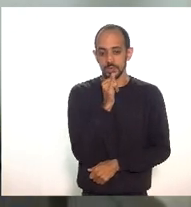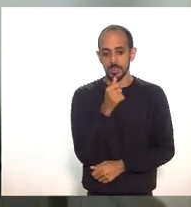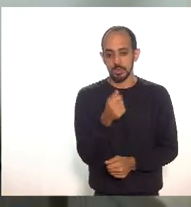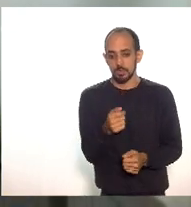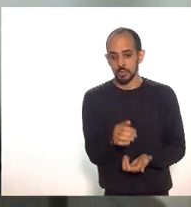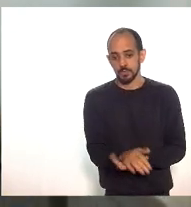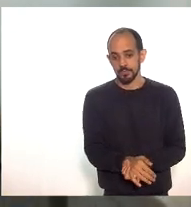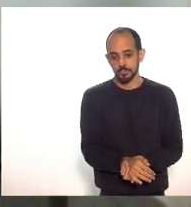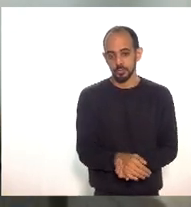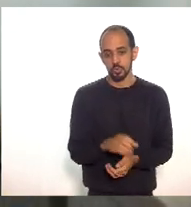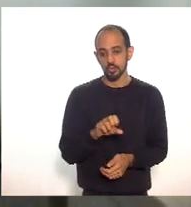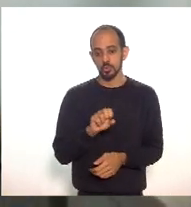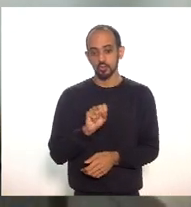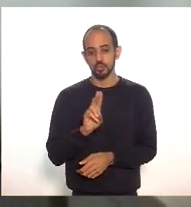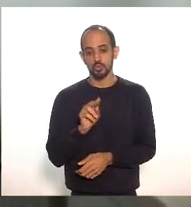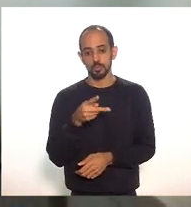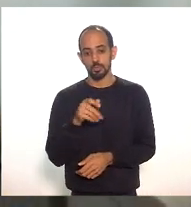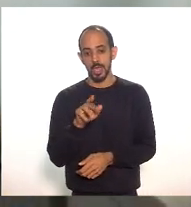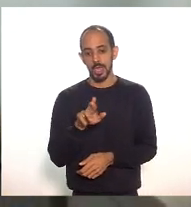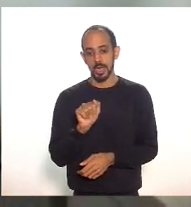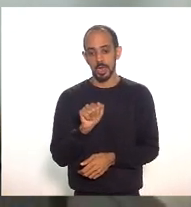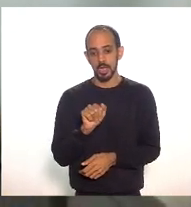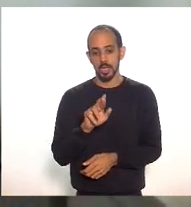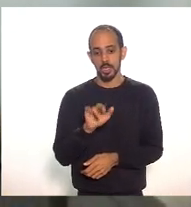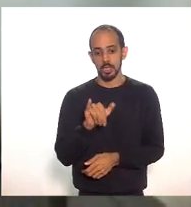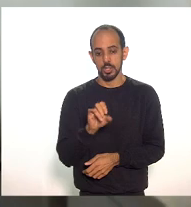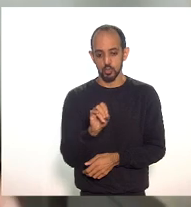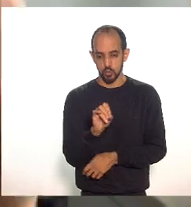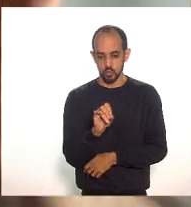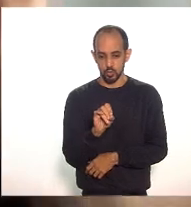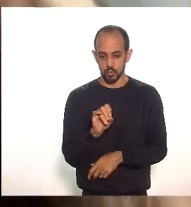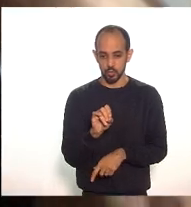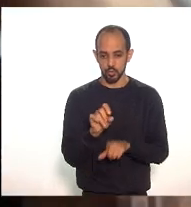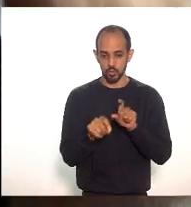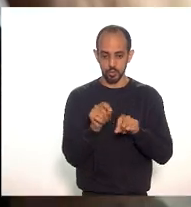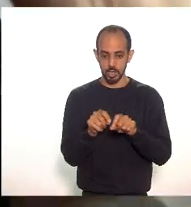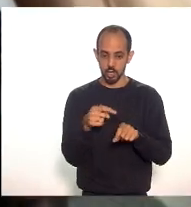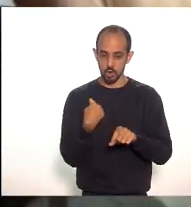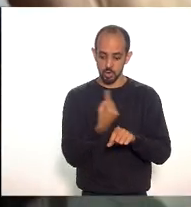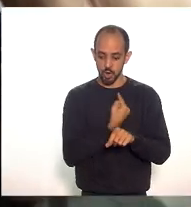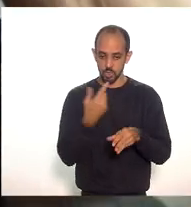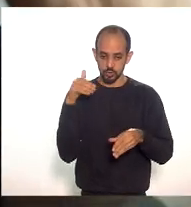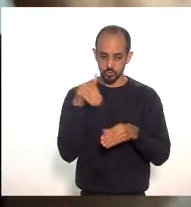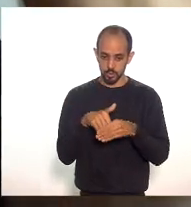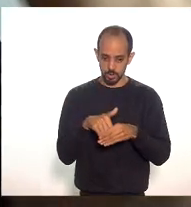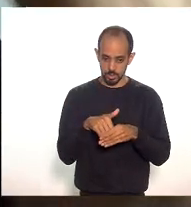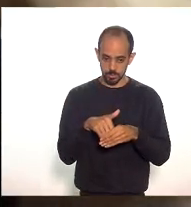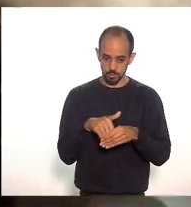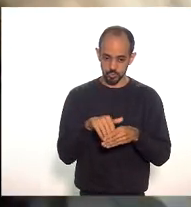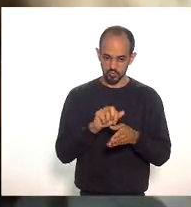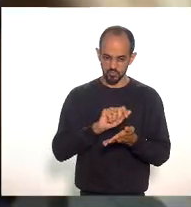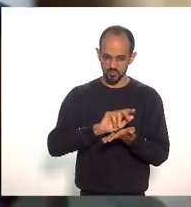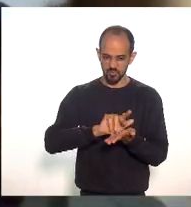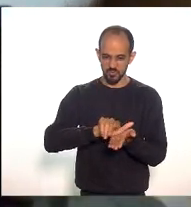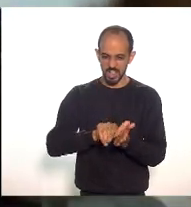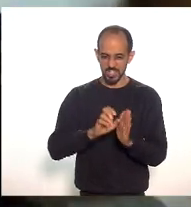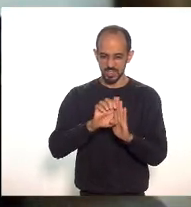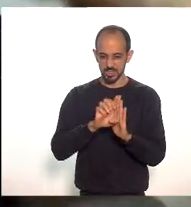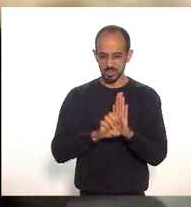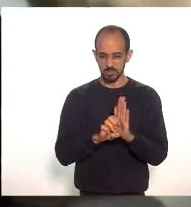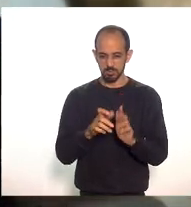dos cara rir superar Rio Nós voltamos a a